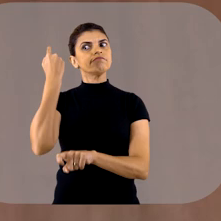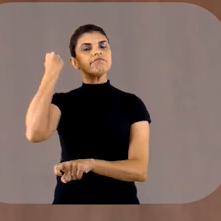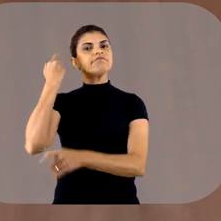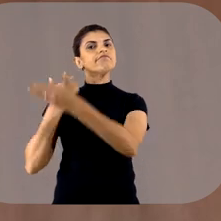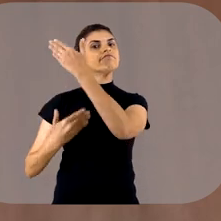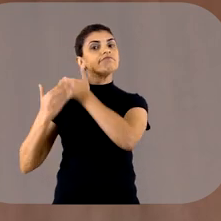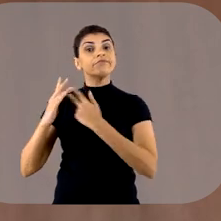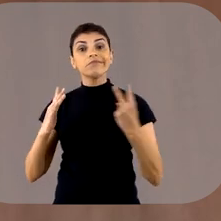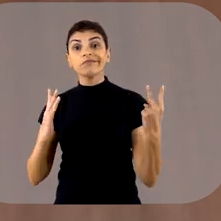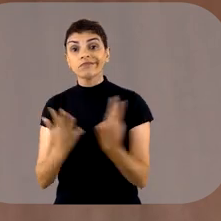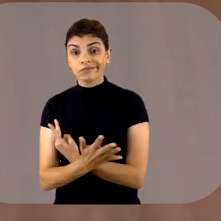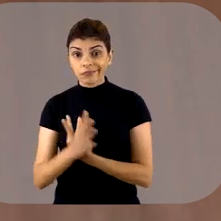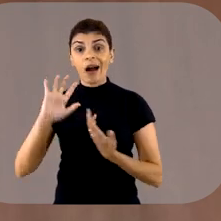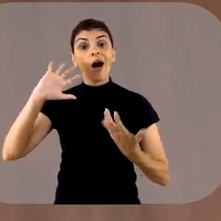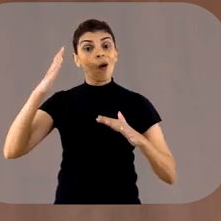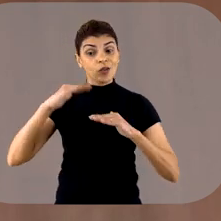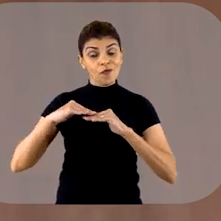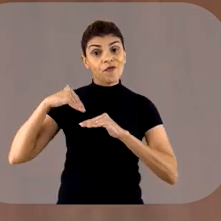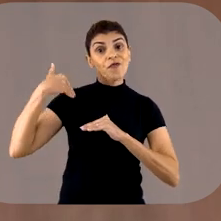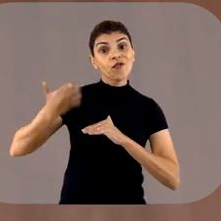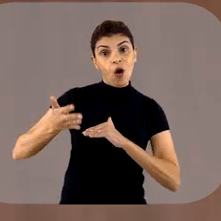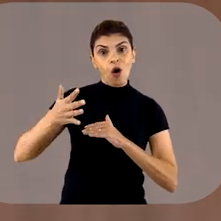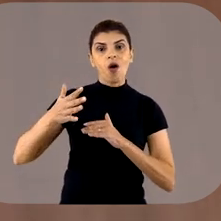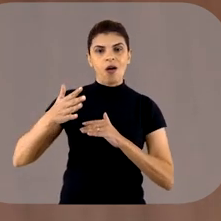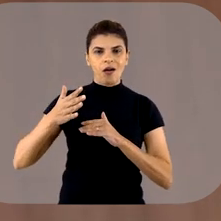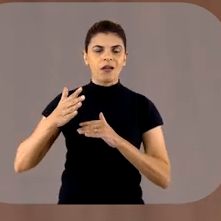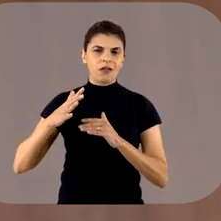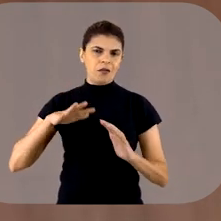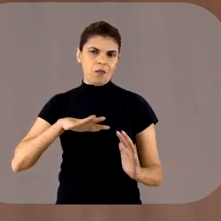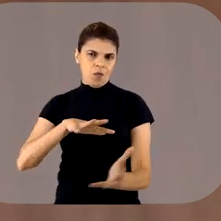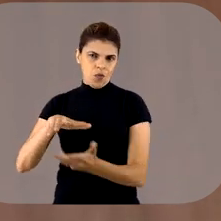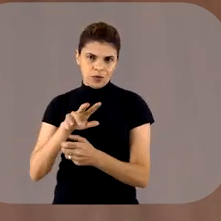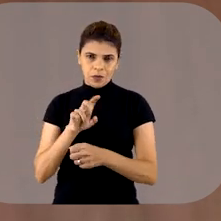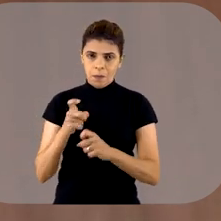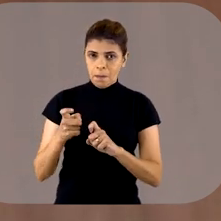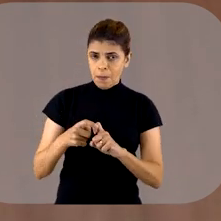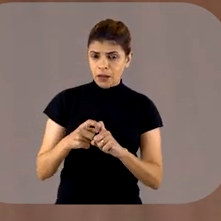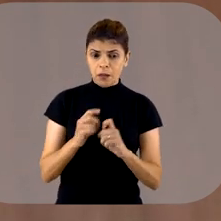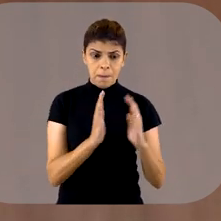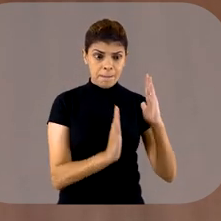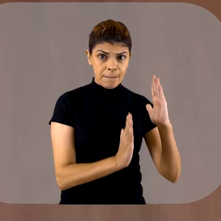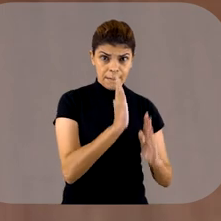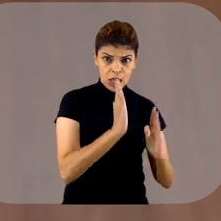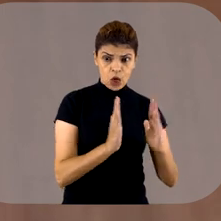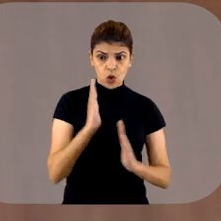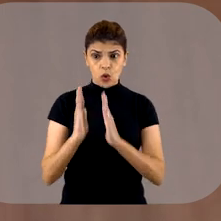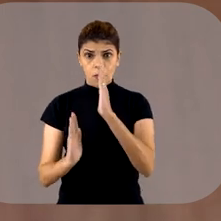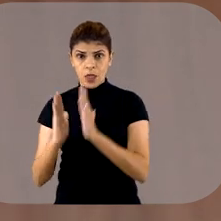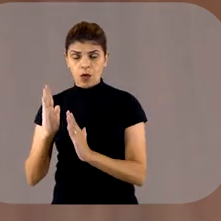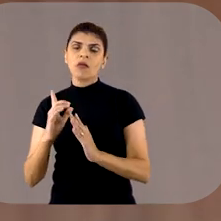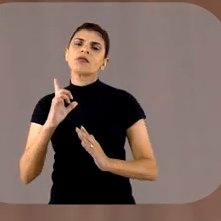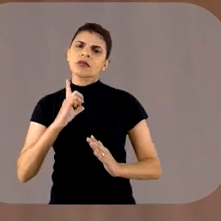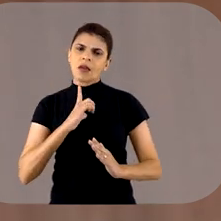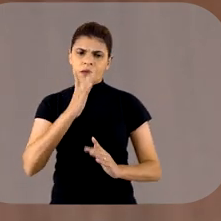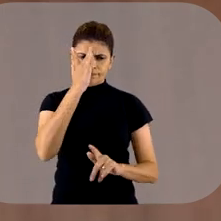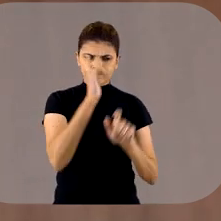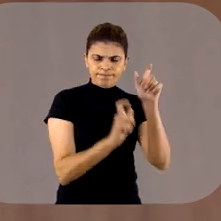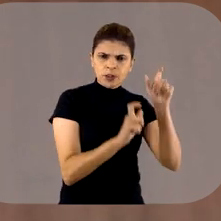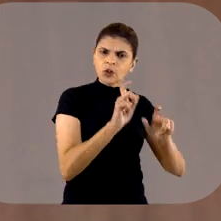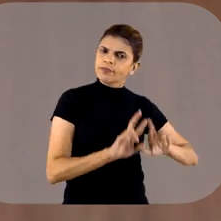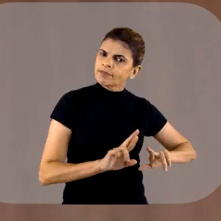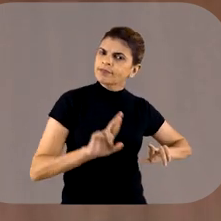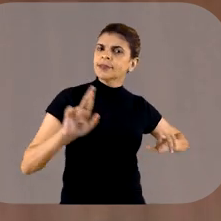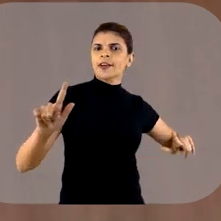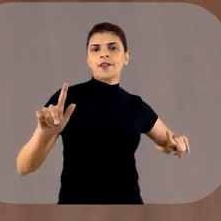fatores que são eh teros ao ao mundo médico né então para cada período a Gente terá atores diferenciados